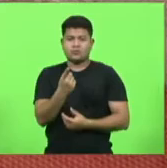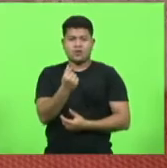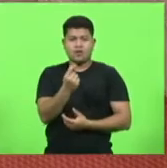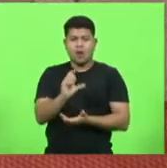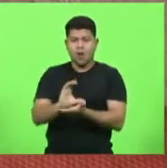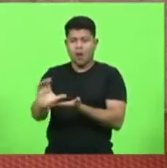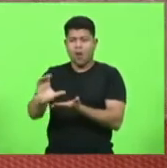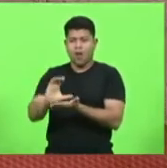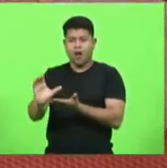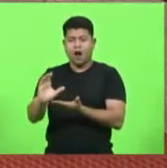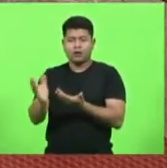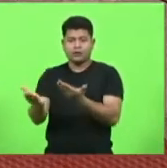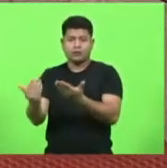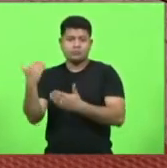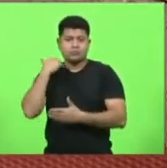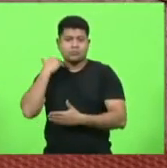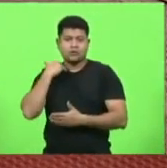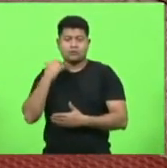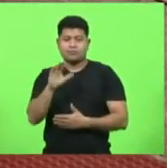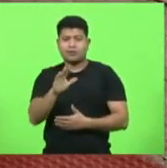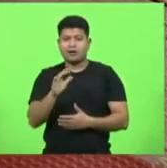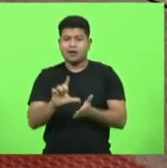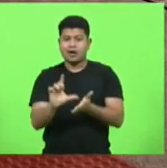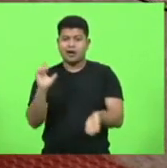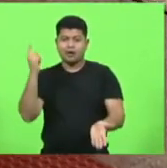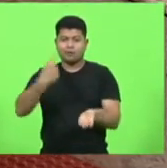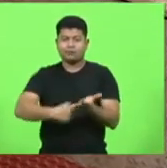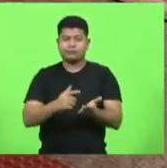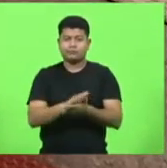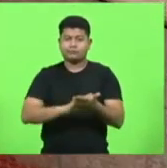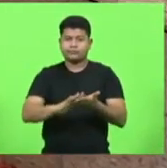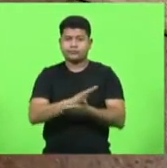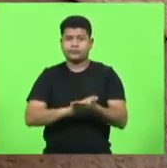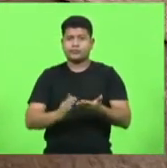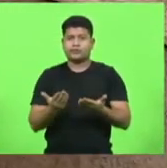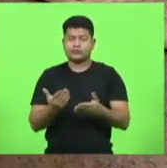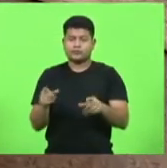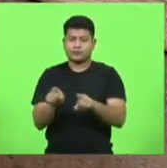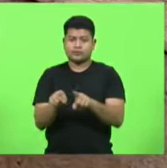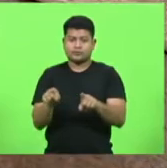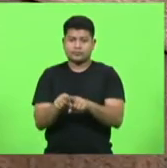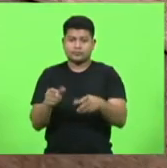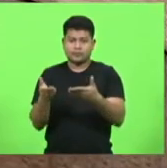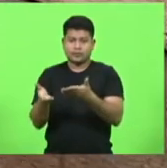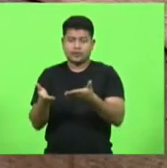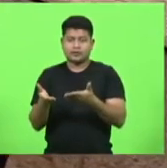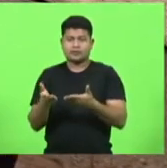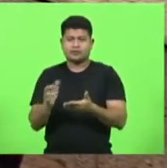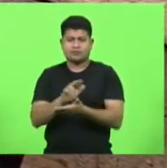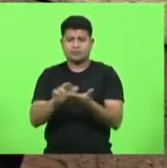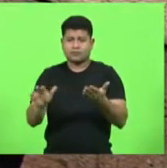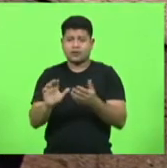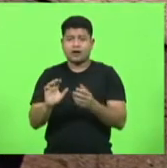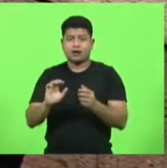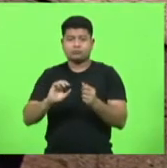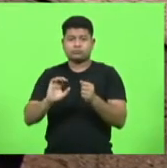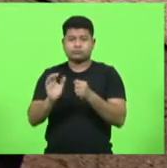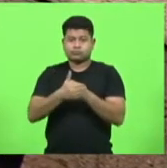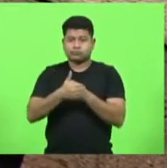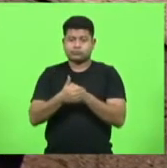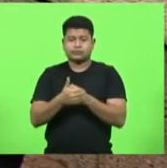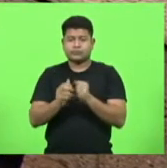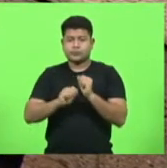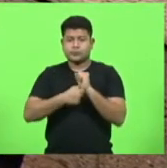das pessoas sem que tenham sido solicitados, privacidade das contas bancárias aí violadas. Talvez esse projeto